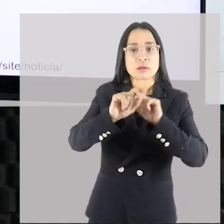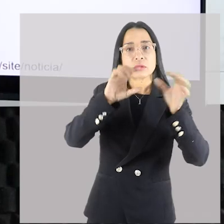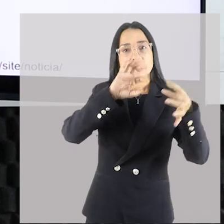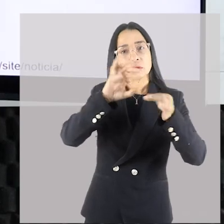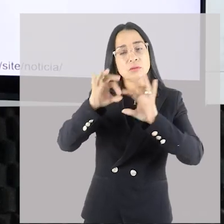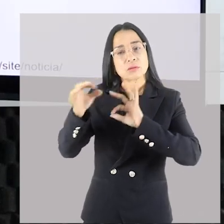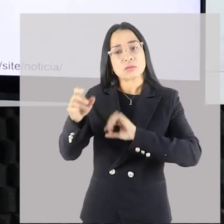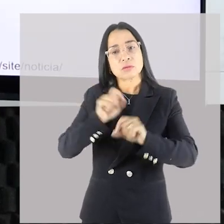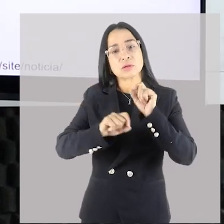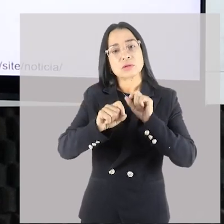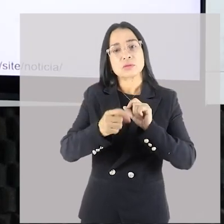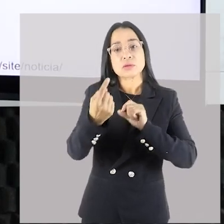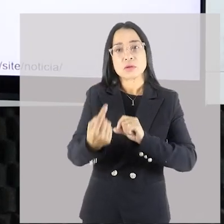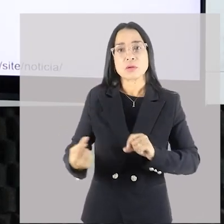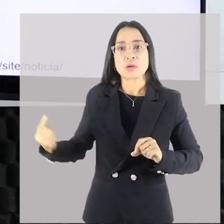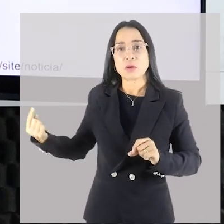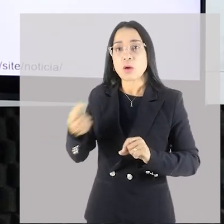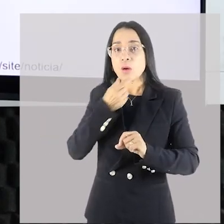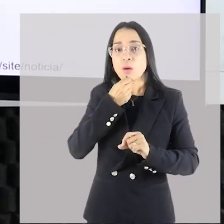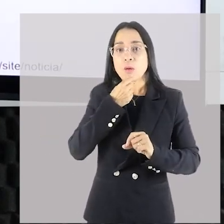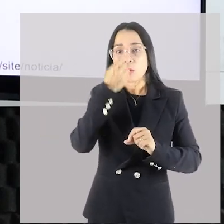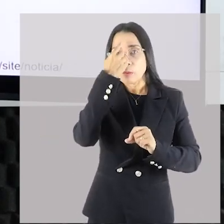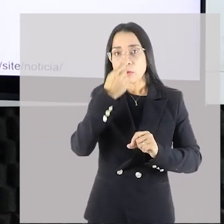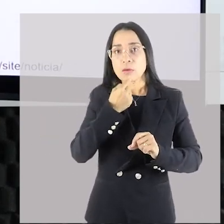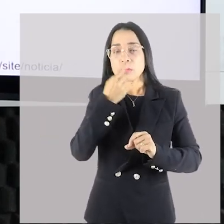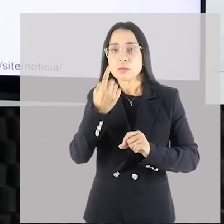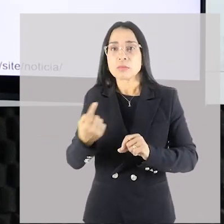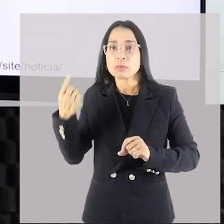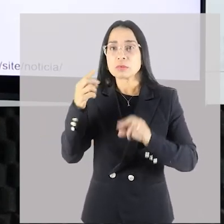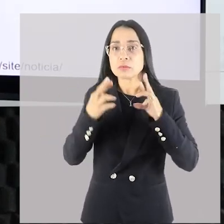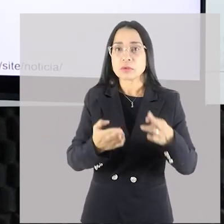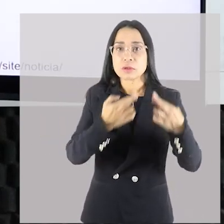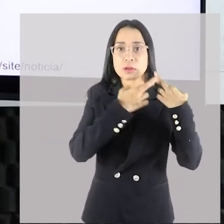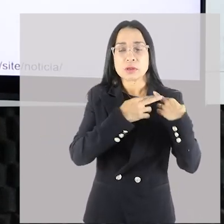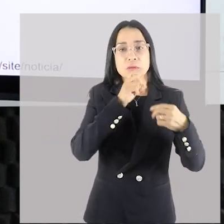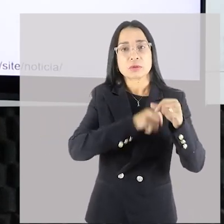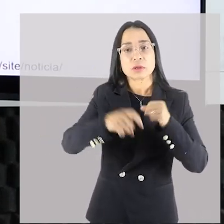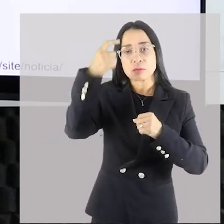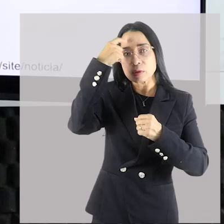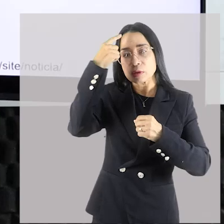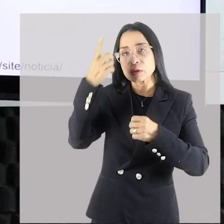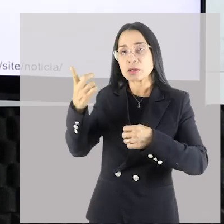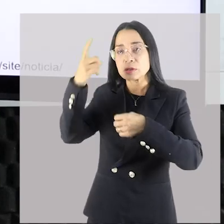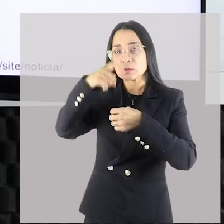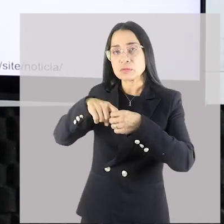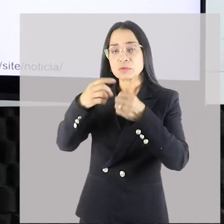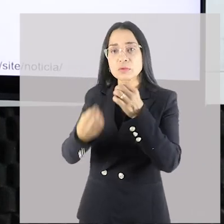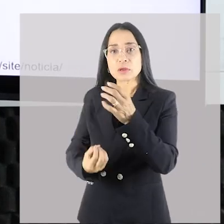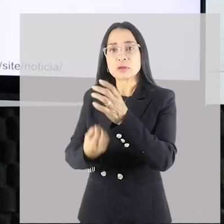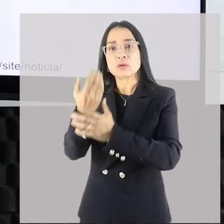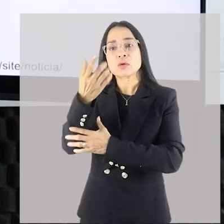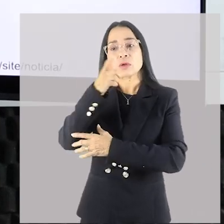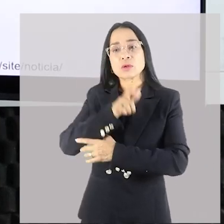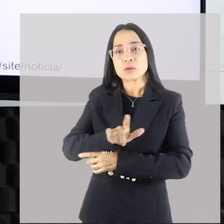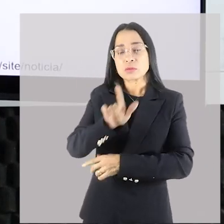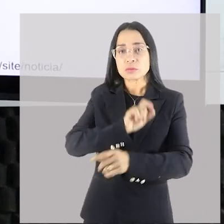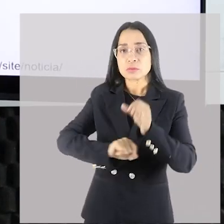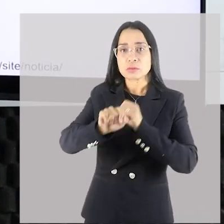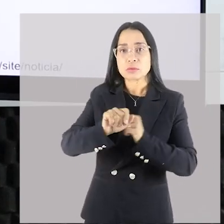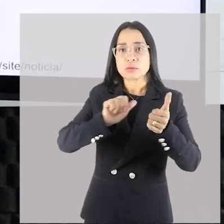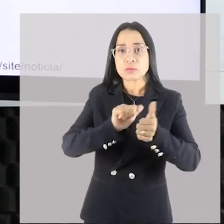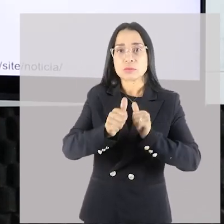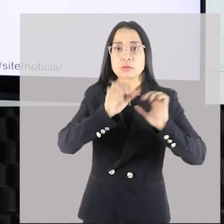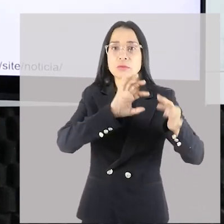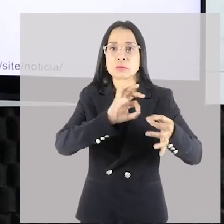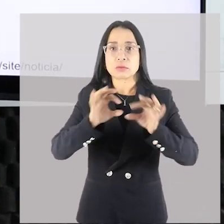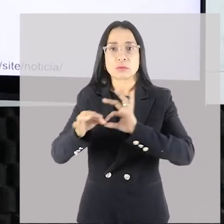encabeçar essa vontade, essa ideia de voltar, de renascer os Jogos